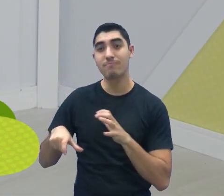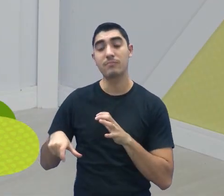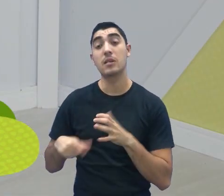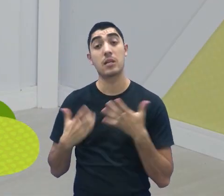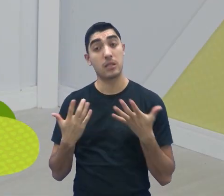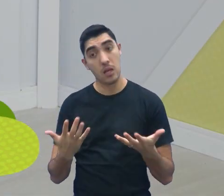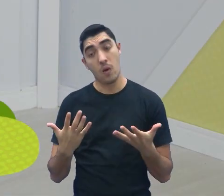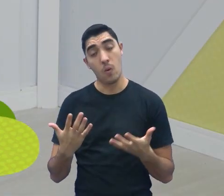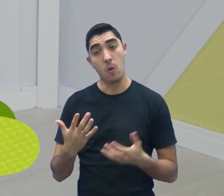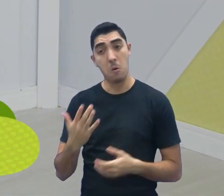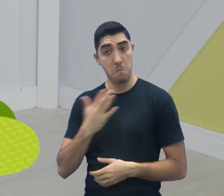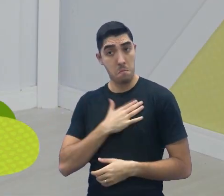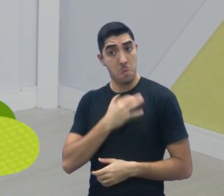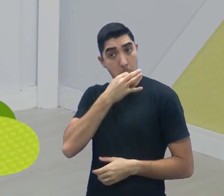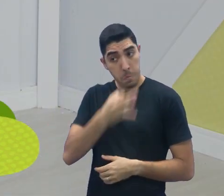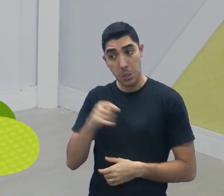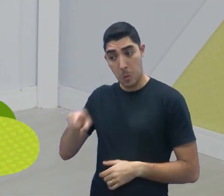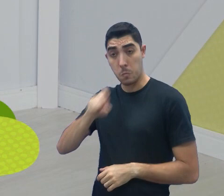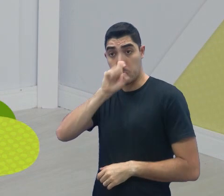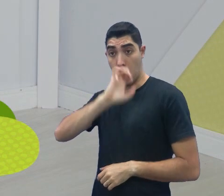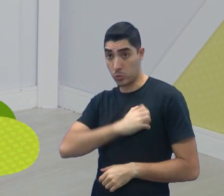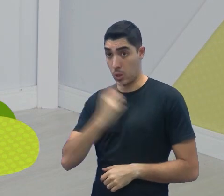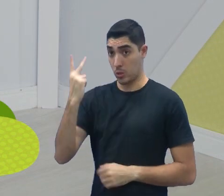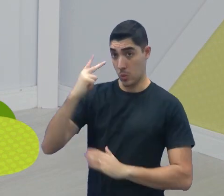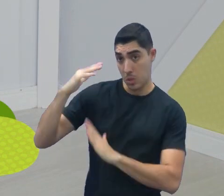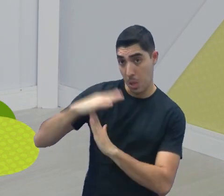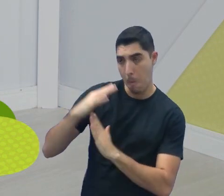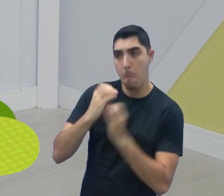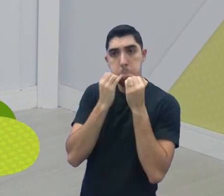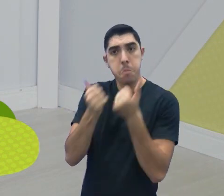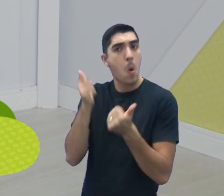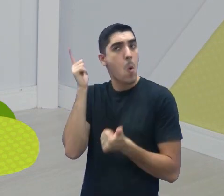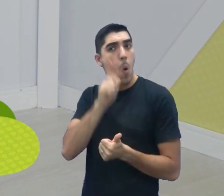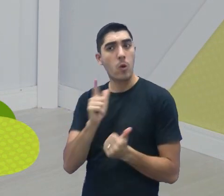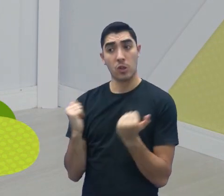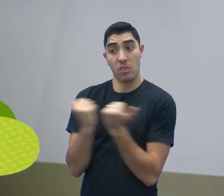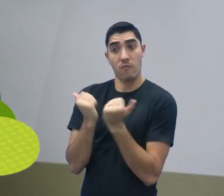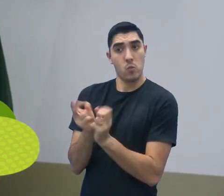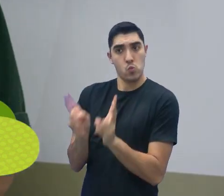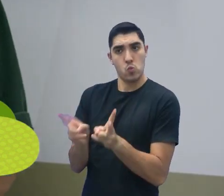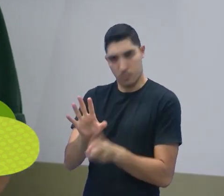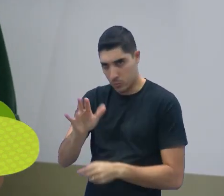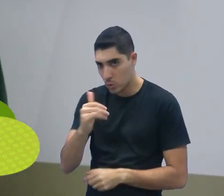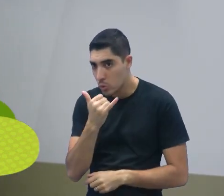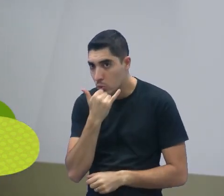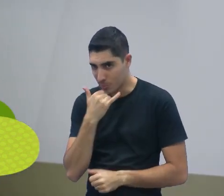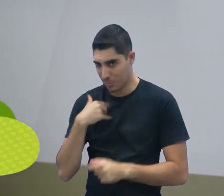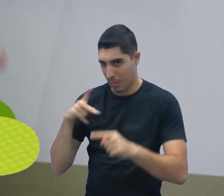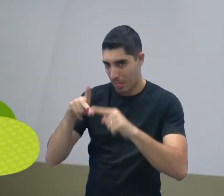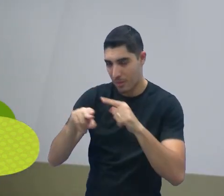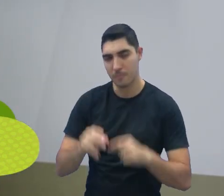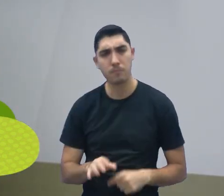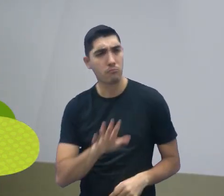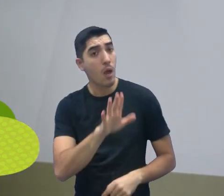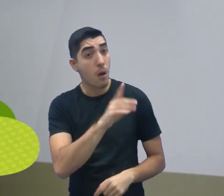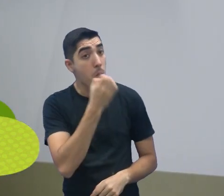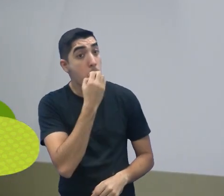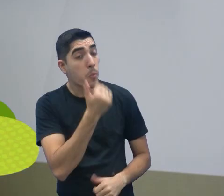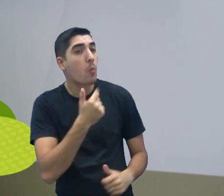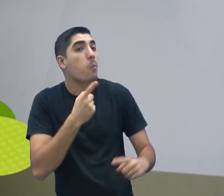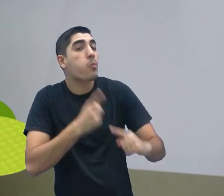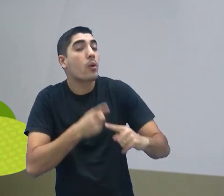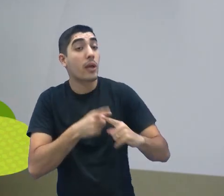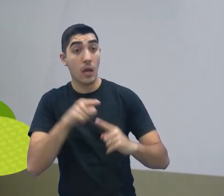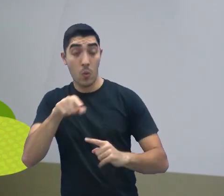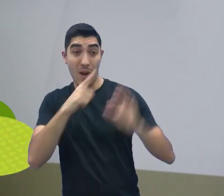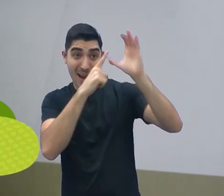a grande virtude do São José no segundo tempo foi saber suportar a pressão. Desculpa, João. Isso é muito valioso, Vieira, porque a Série A2 exige muito isso, né?